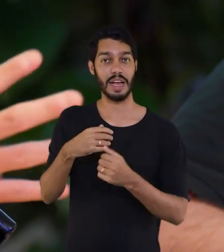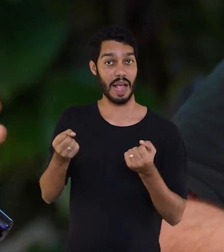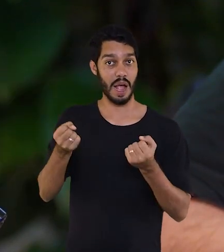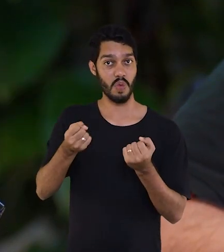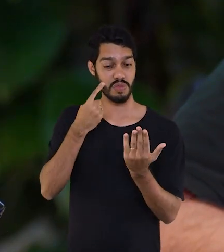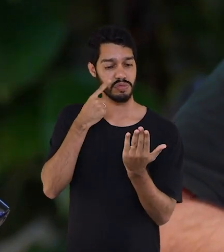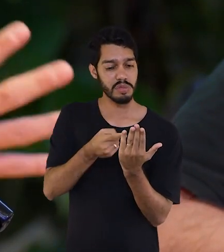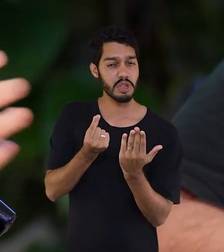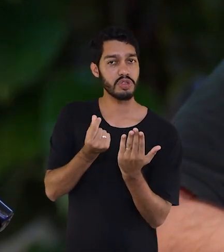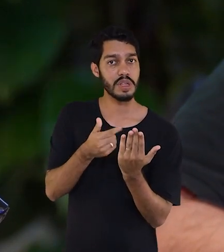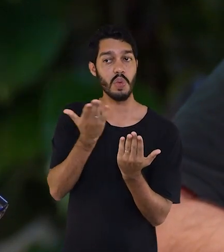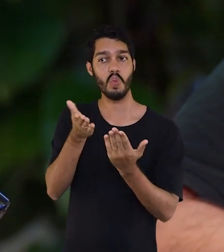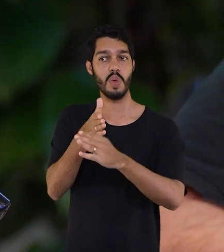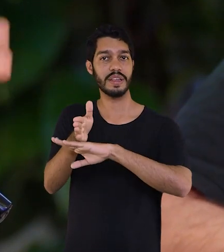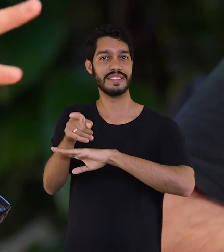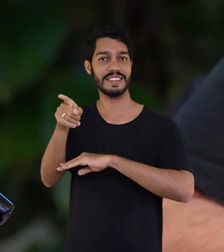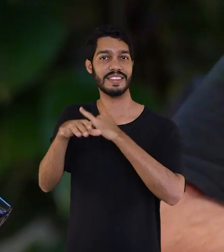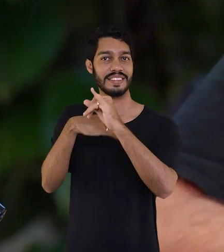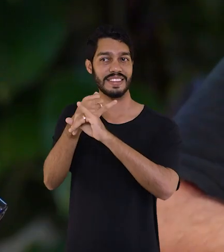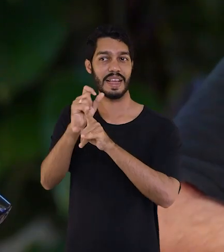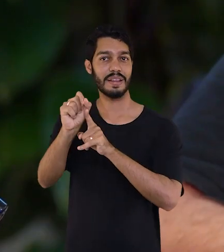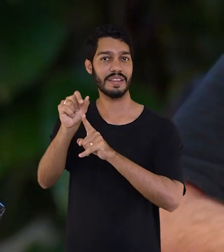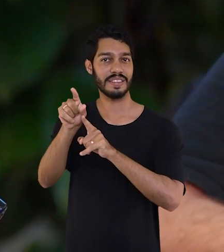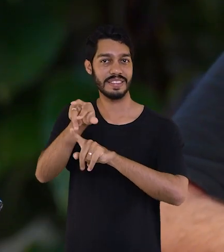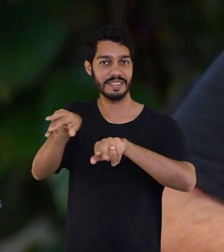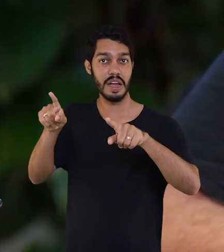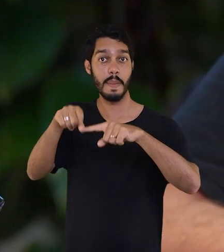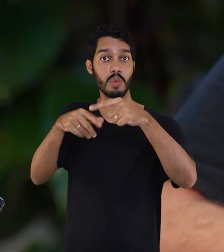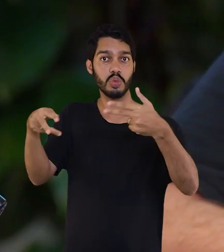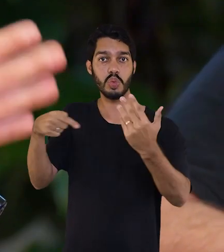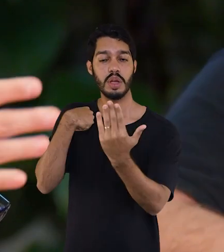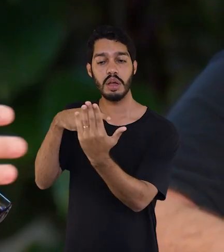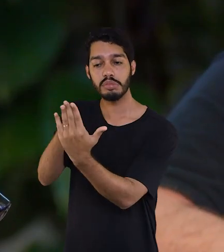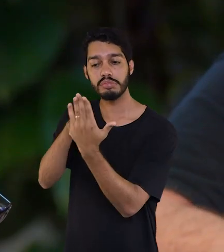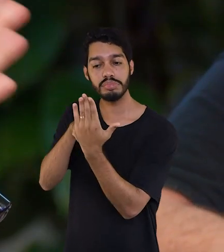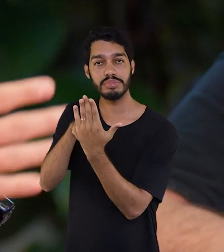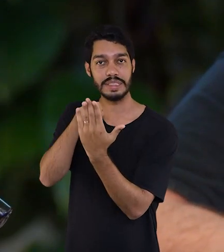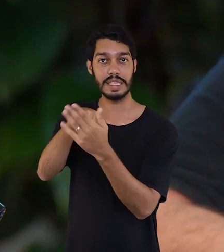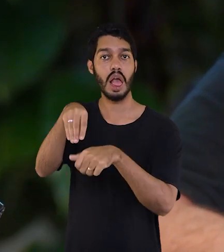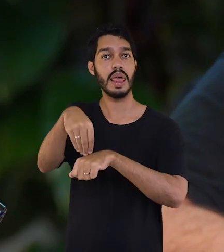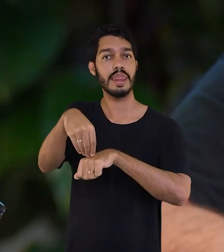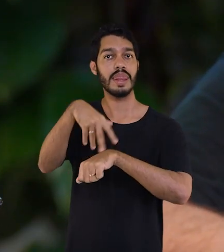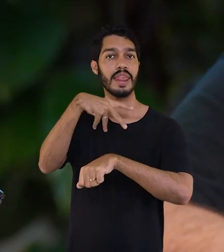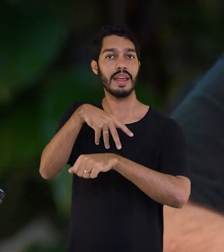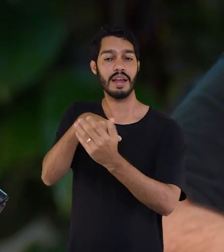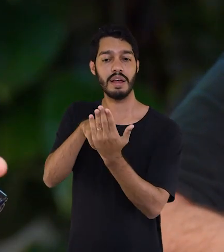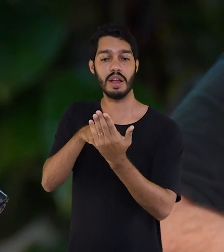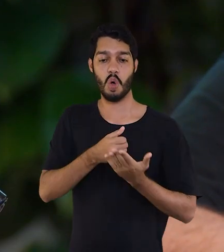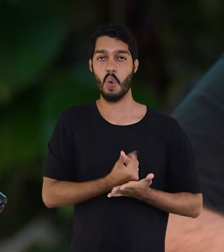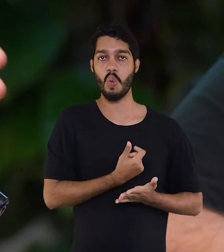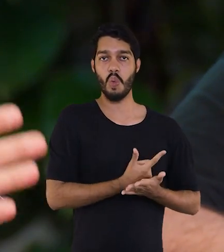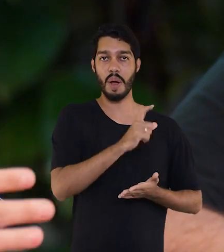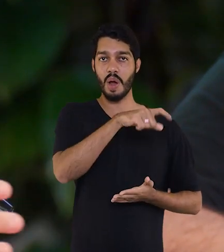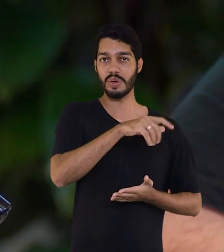um carro, sugere para vocês um preço, quando vocês entram nos seus aplicativos de compra de internet, que ela sugere produtos para vocês, com base